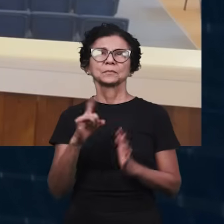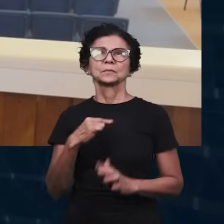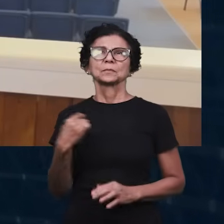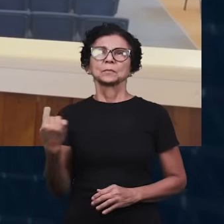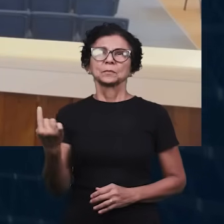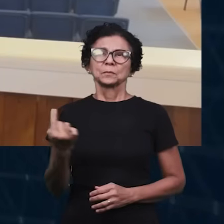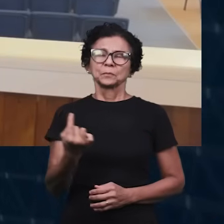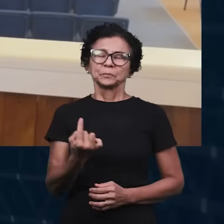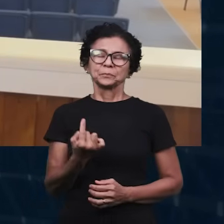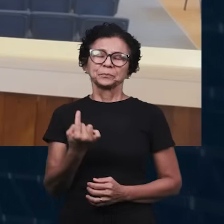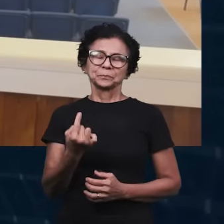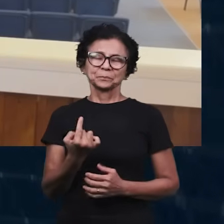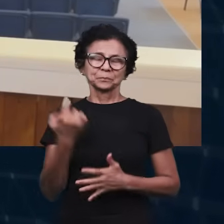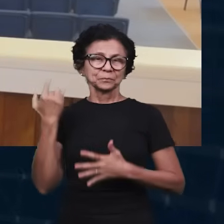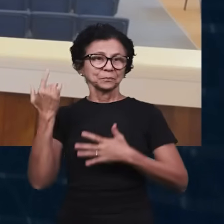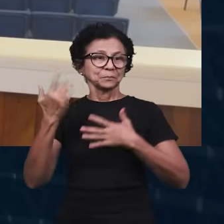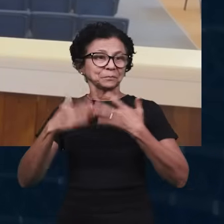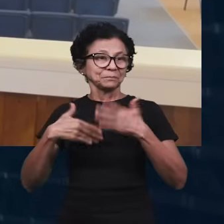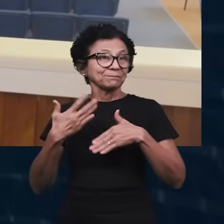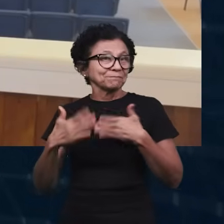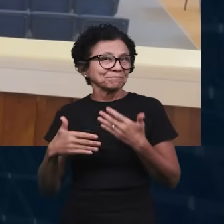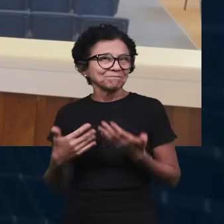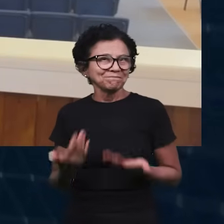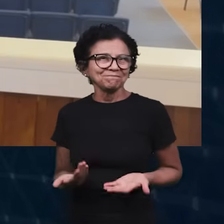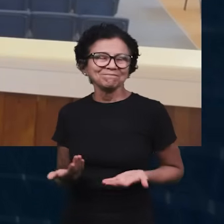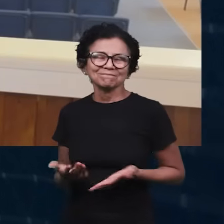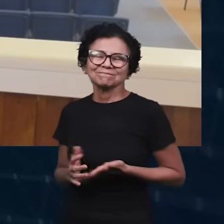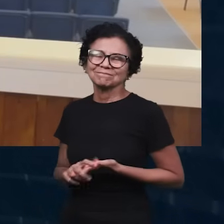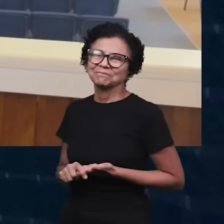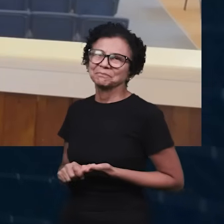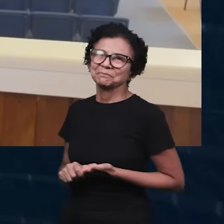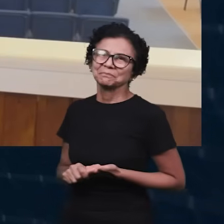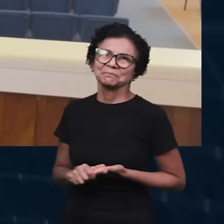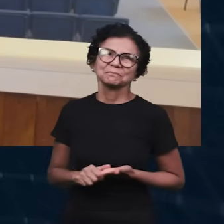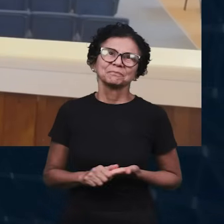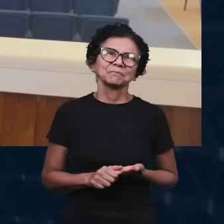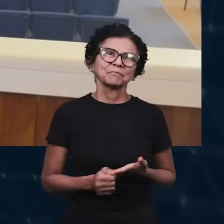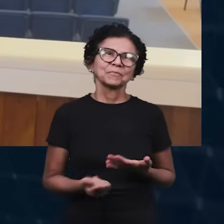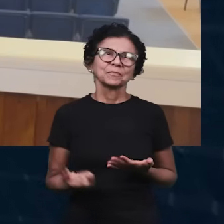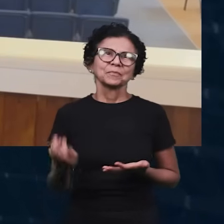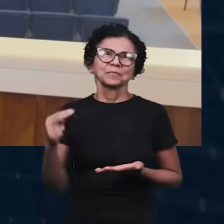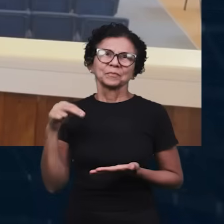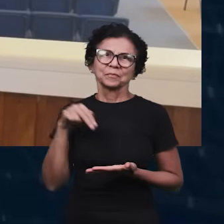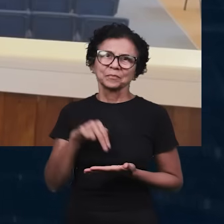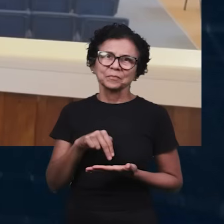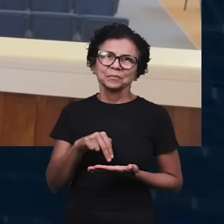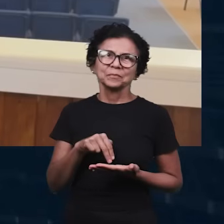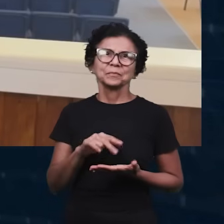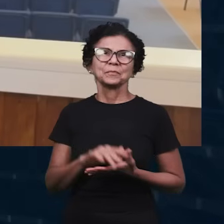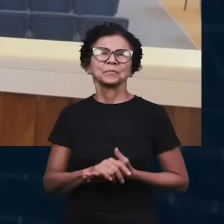Jesus a todos os irmãos. É uma grande alegria estarmos aqui hoje, aqui em Winnipeg, participando